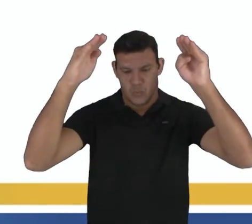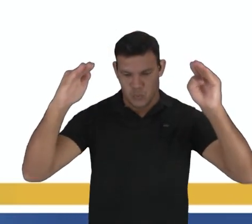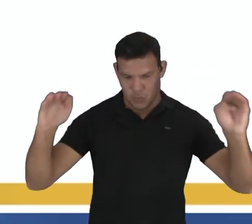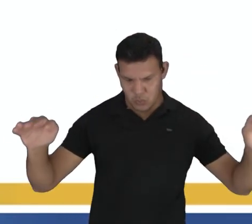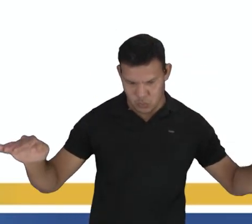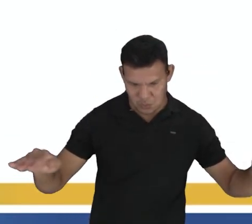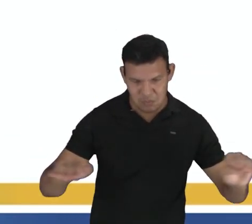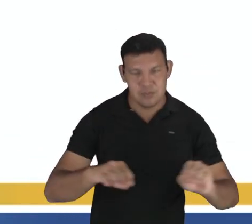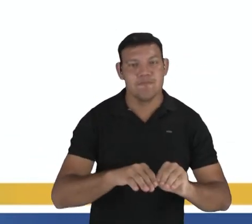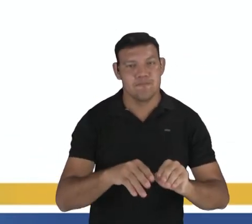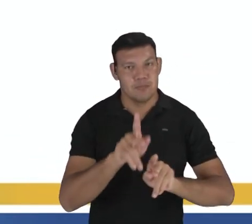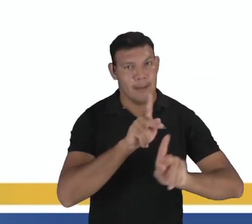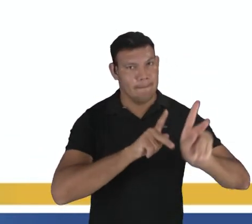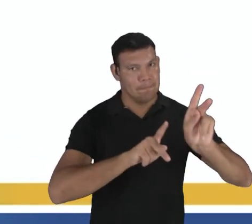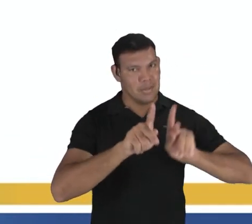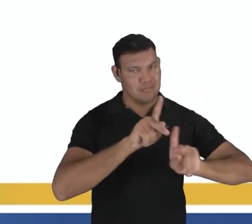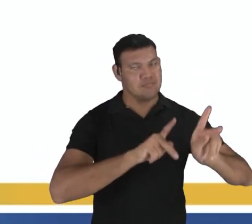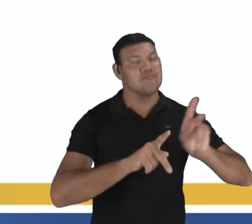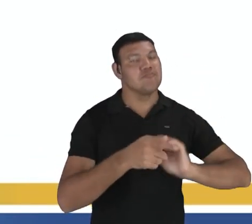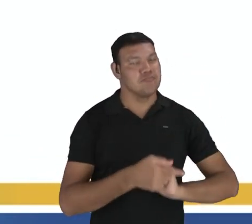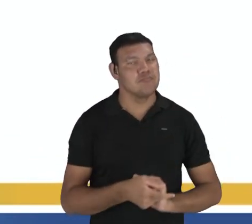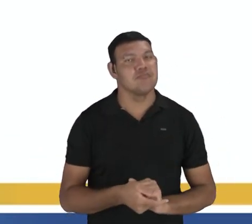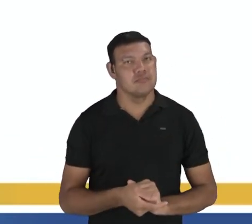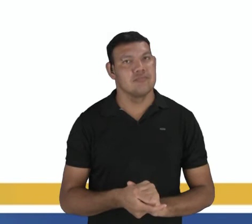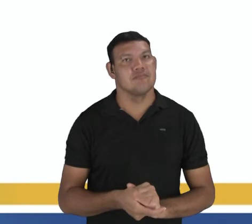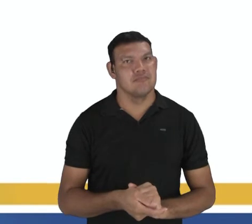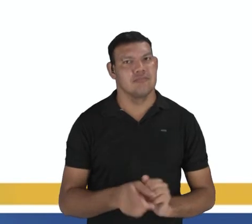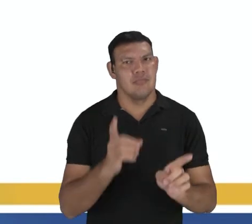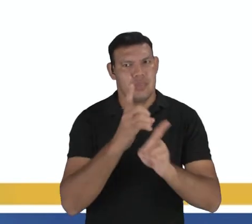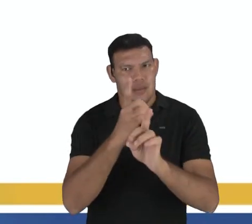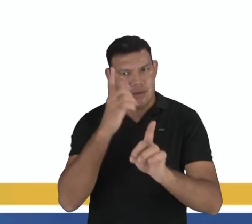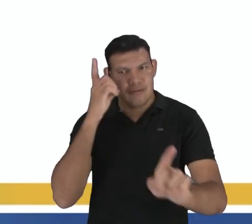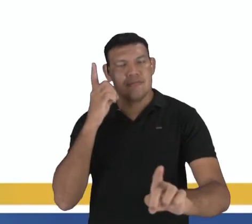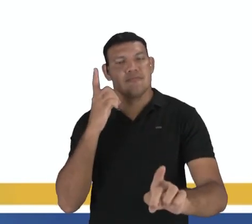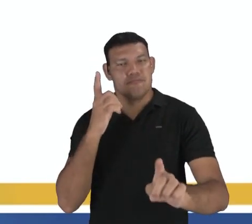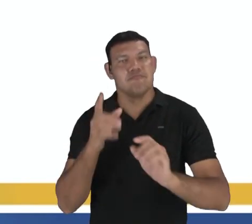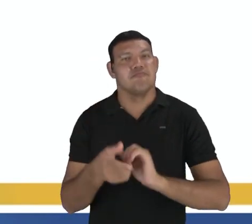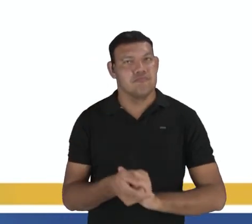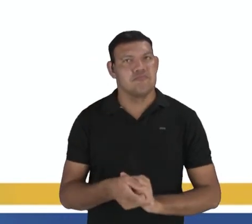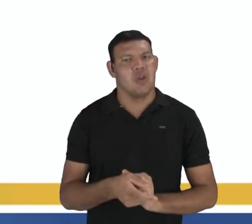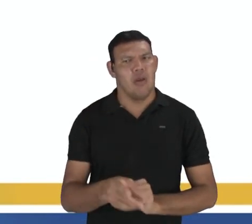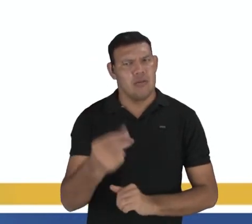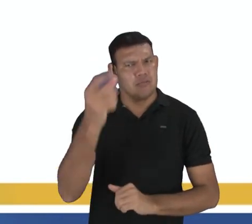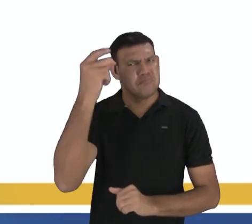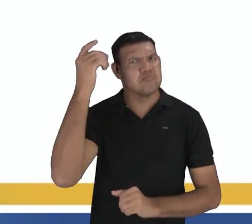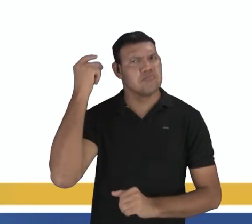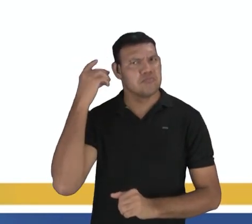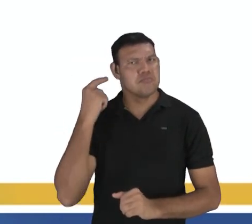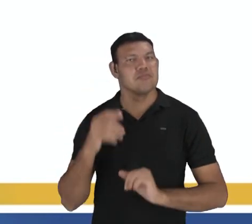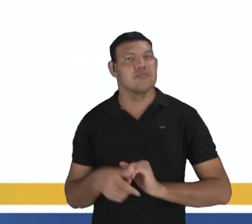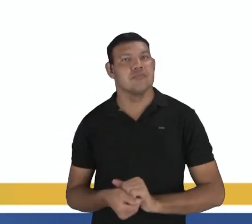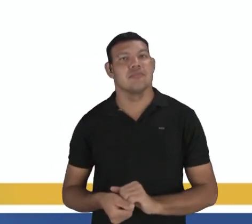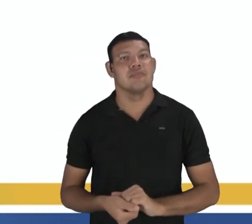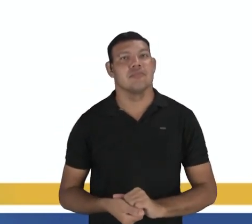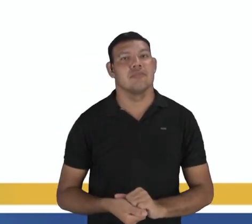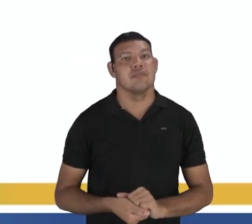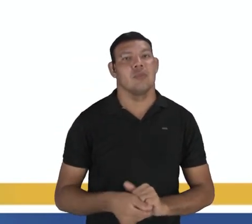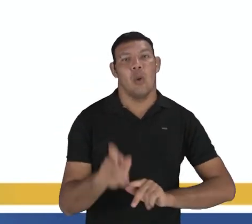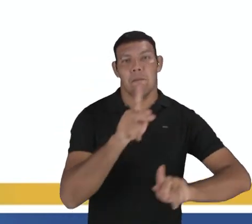dessas civilizações, né, se tem esses achados arqueológicos mais antigos, né,